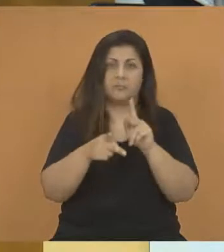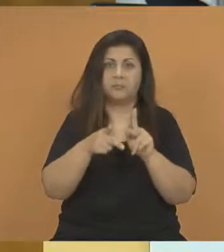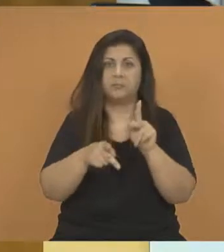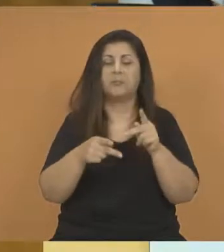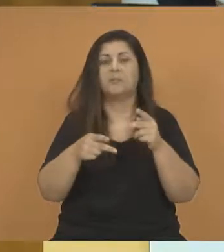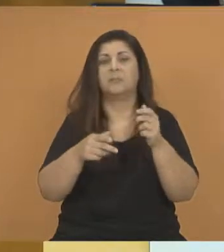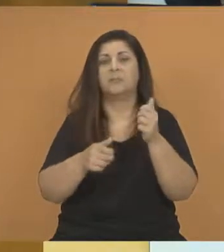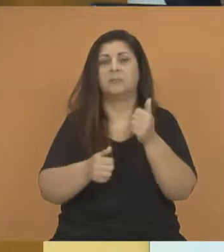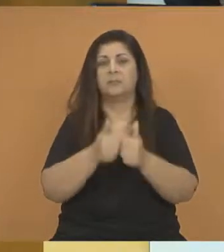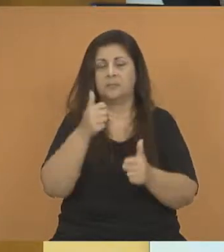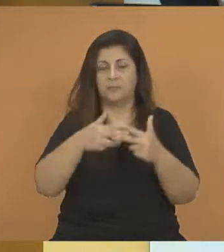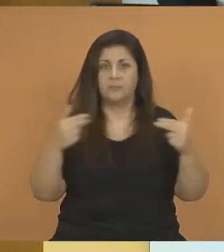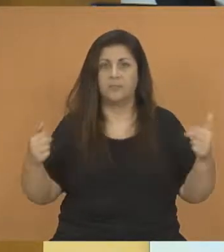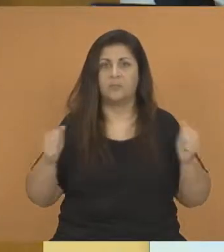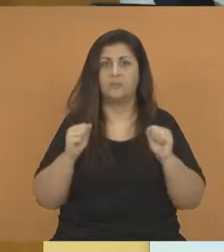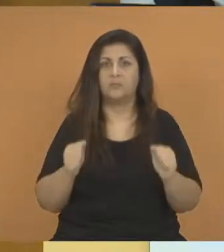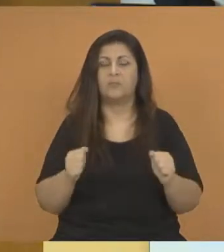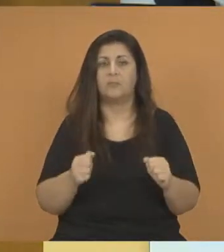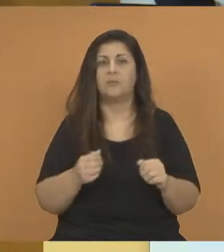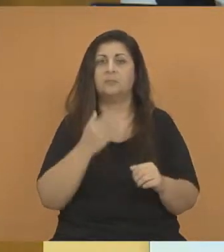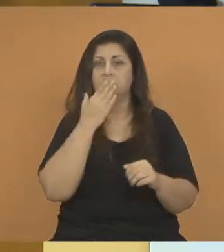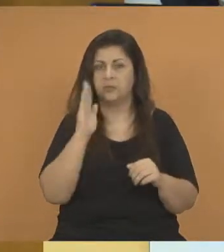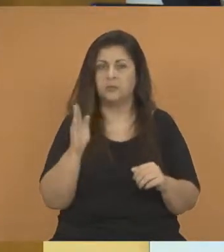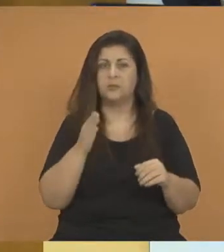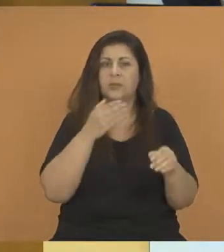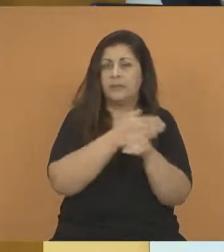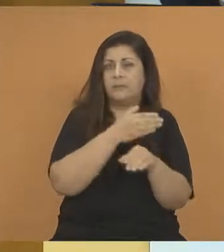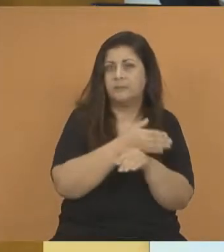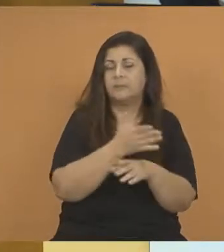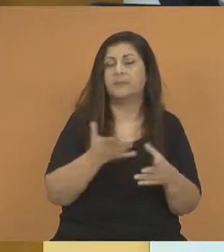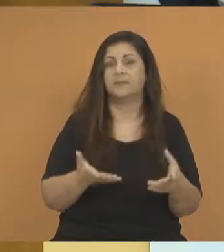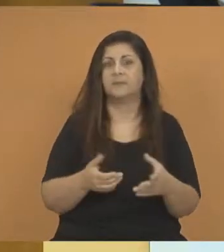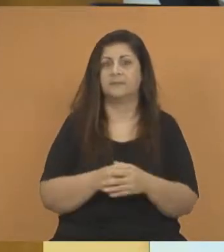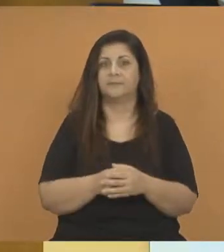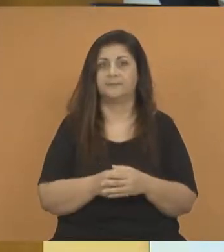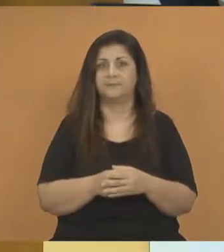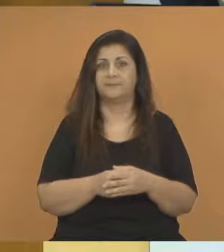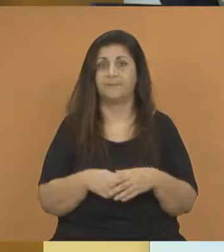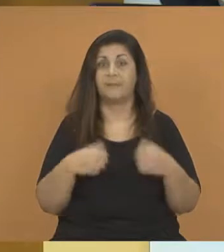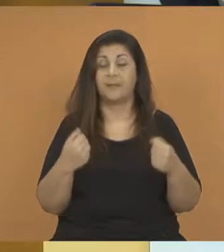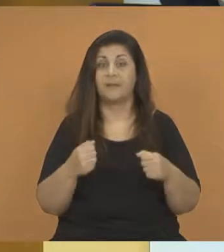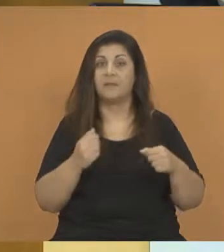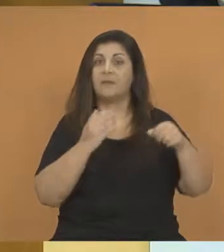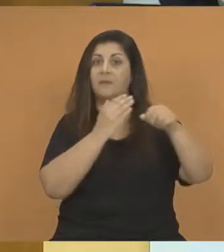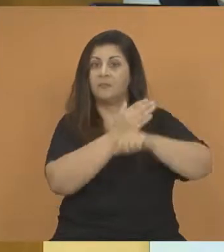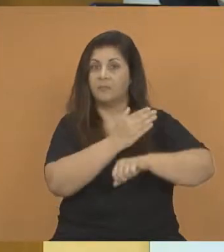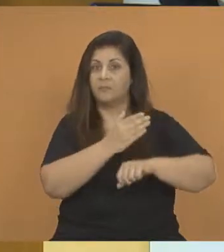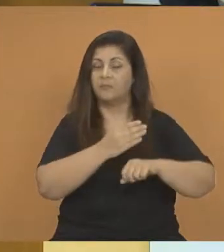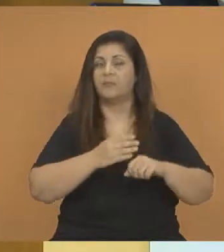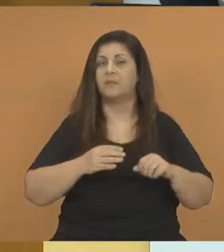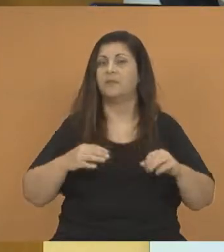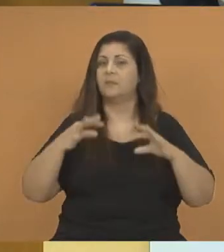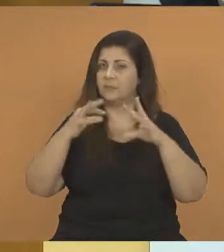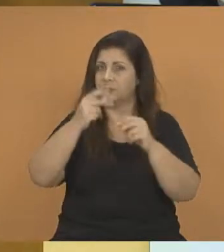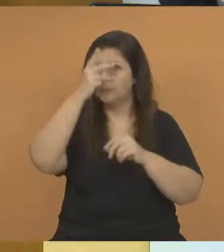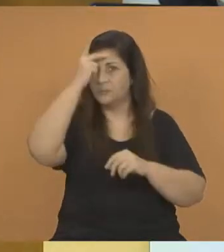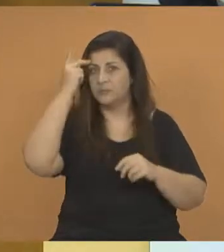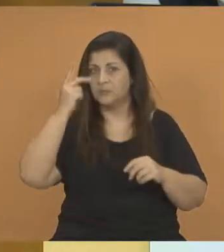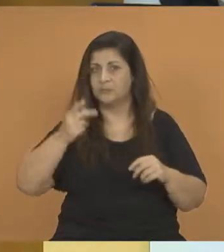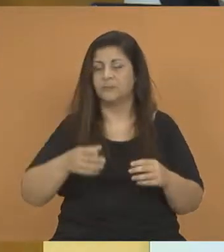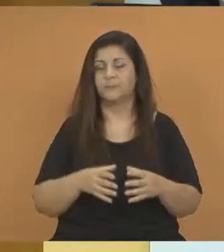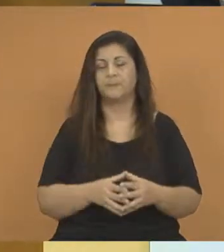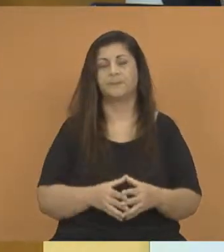sua inclusão na Frente Popular, sendo que, para tanto, deverão ser aprovadas pela maioria dos membros que a